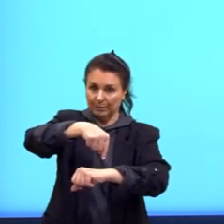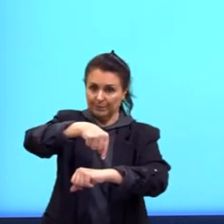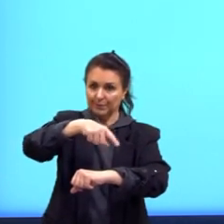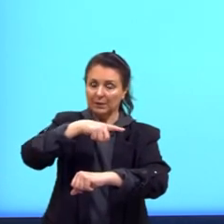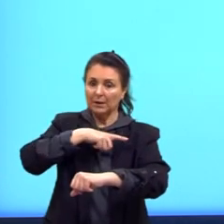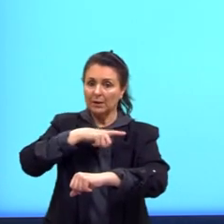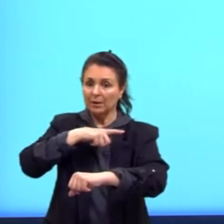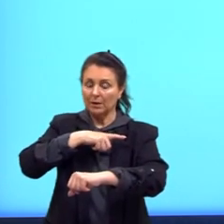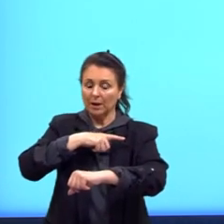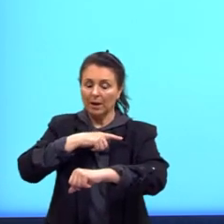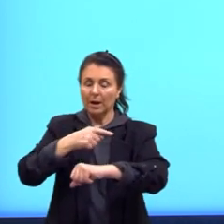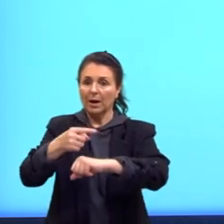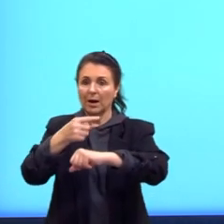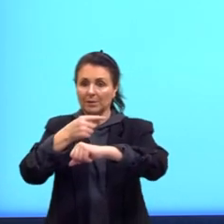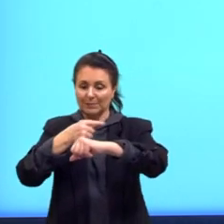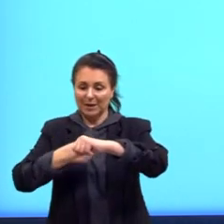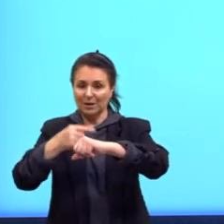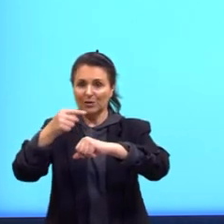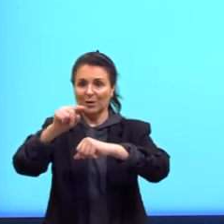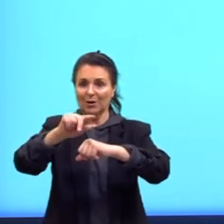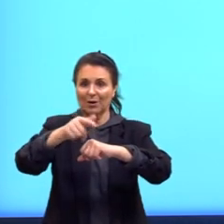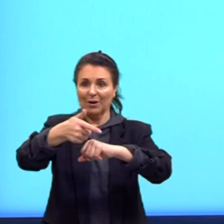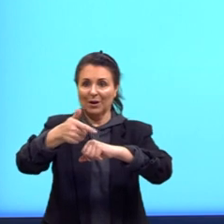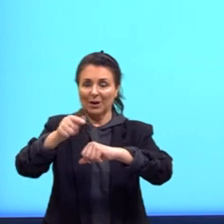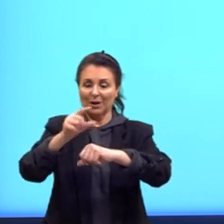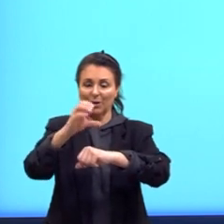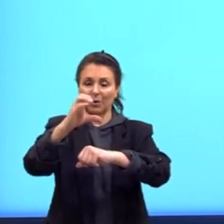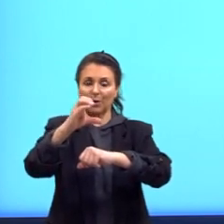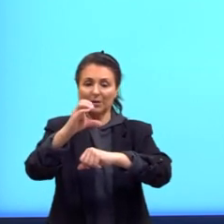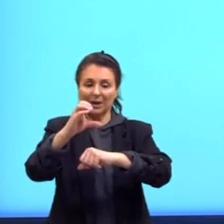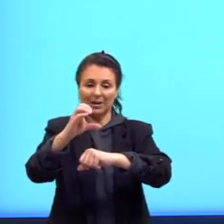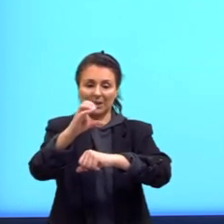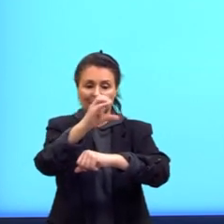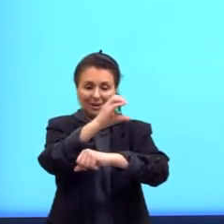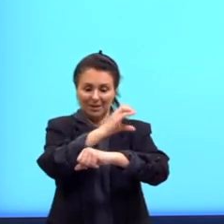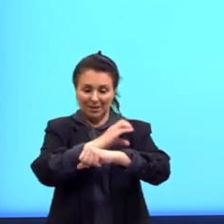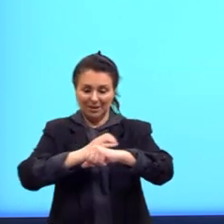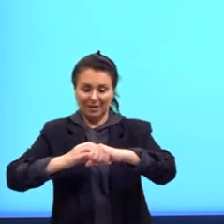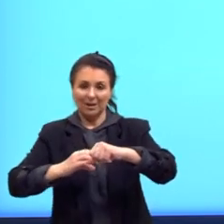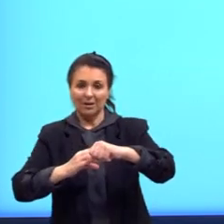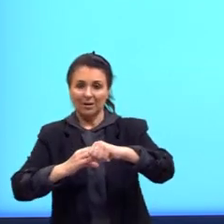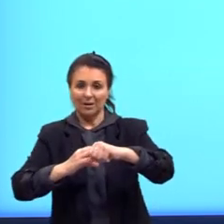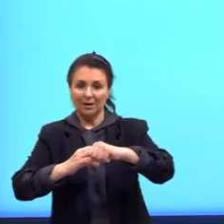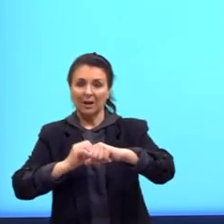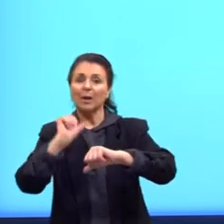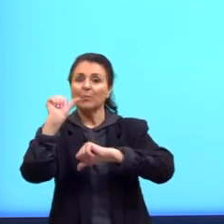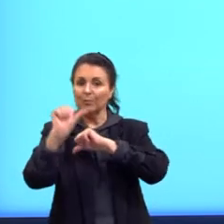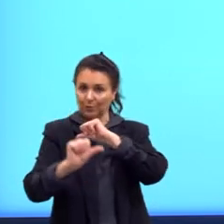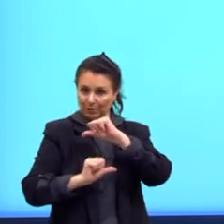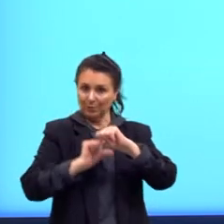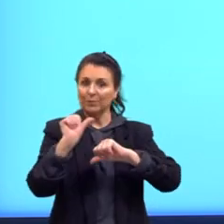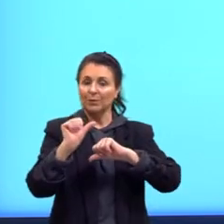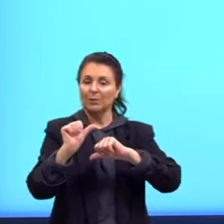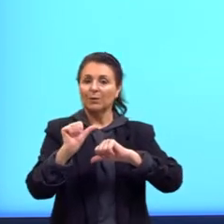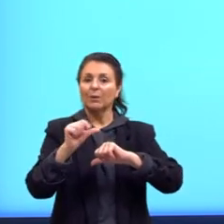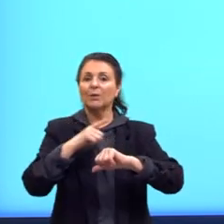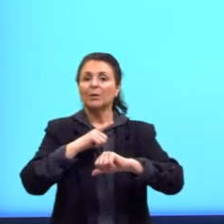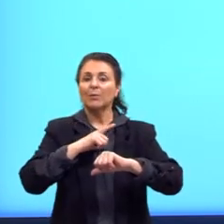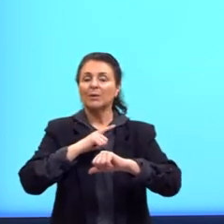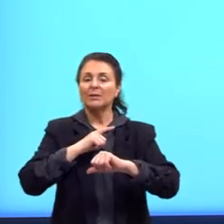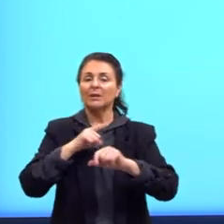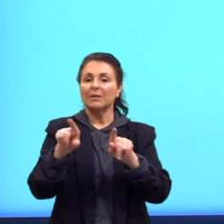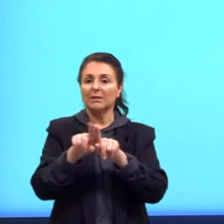que seria a parte de baixo ele da nossa figura Ele ficaria tão deitadinho e depois nós temos uma